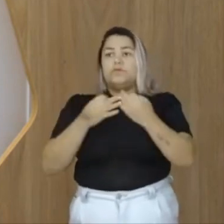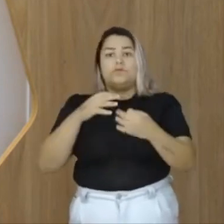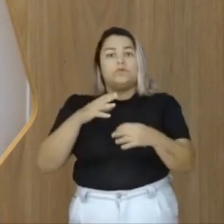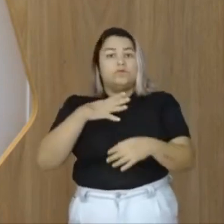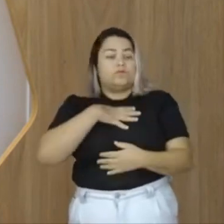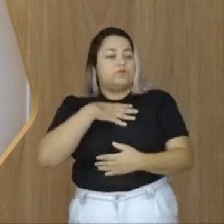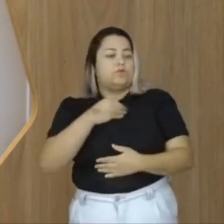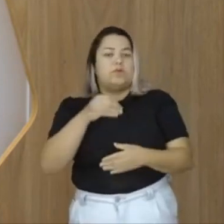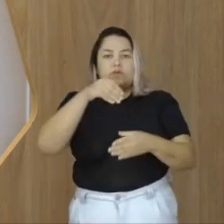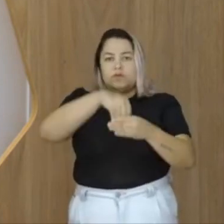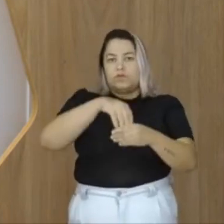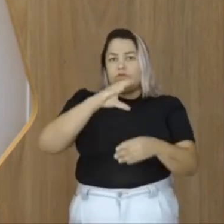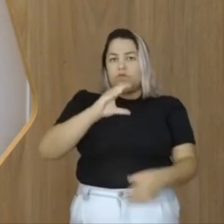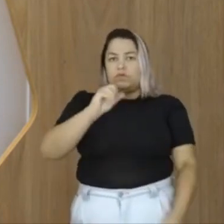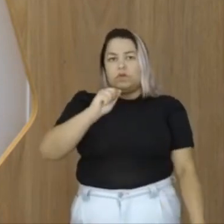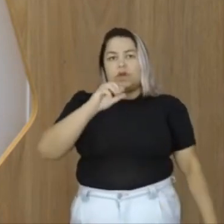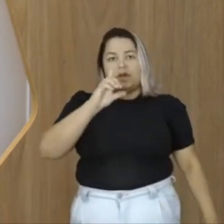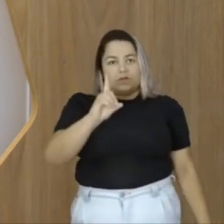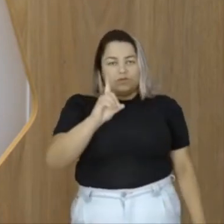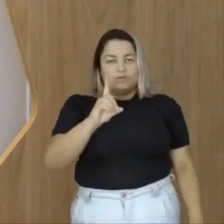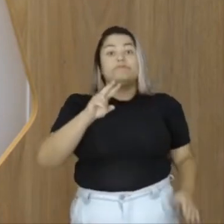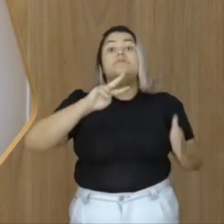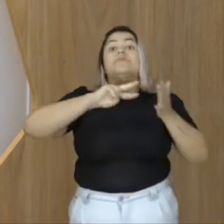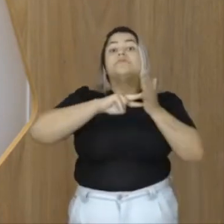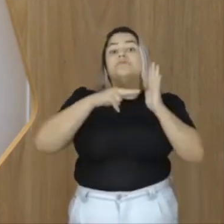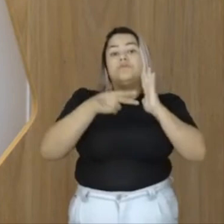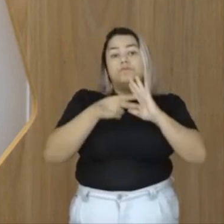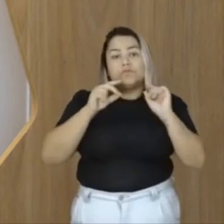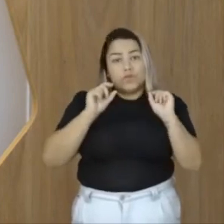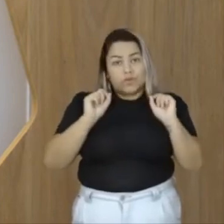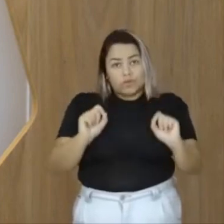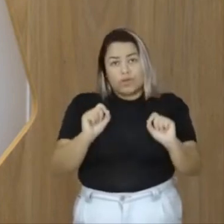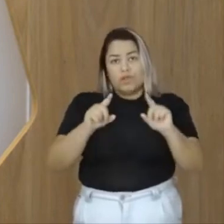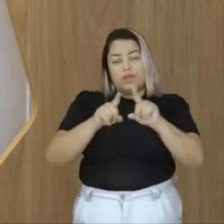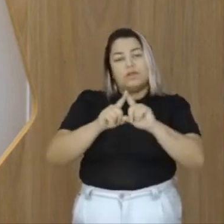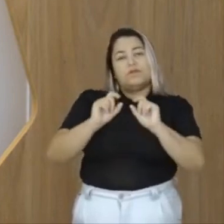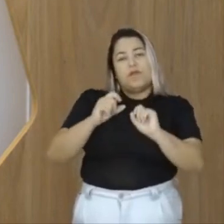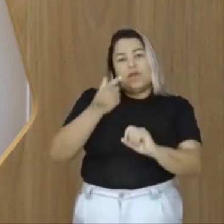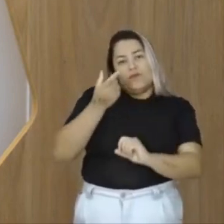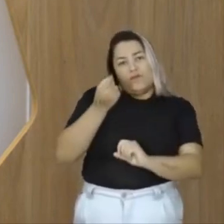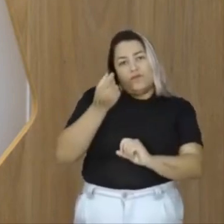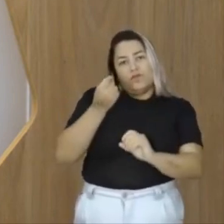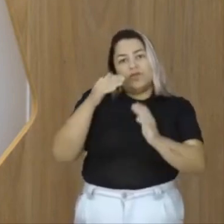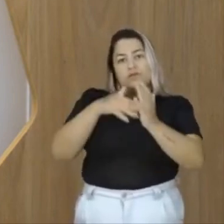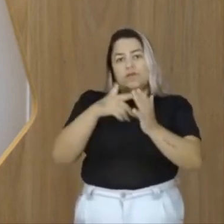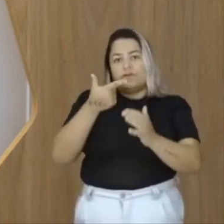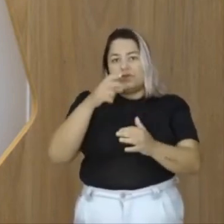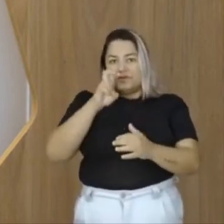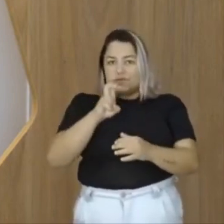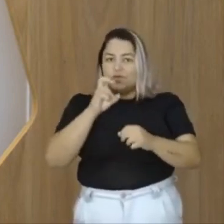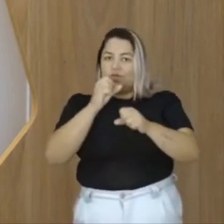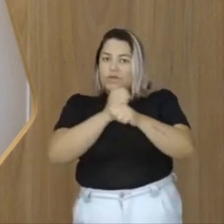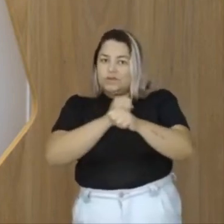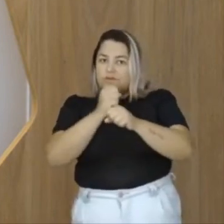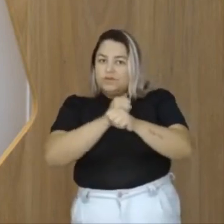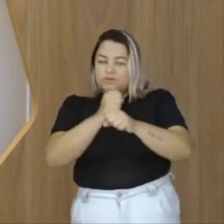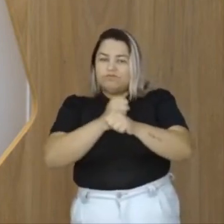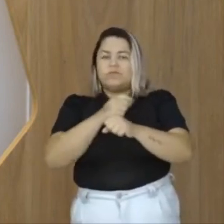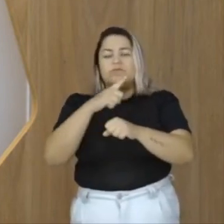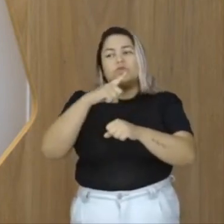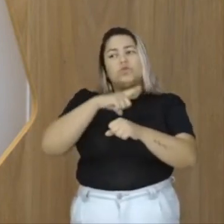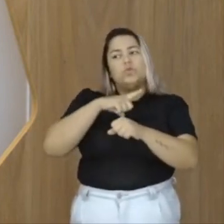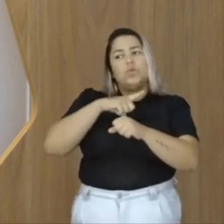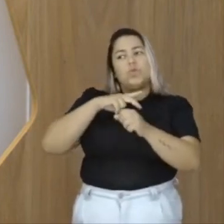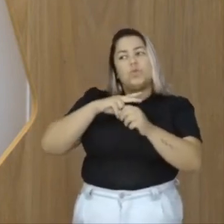mais dentro do Cadastro Único. Isso significa que lá há 20, 25 anos atrás, nós tínhamos um